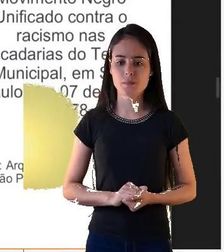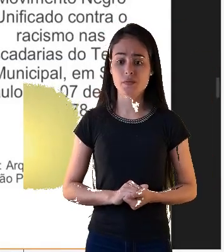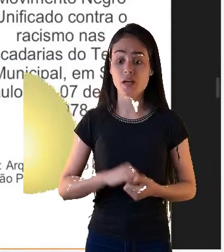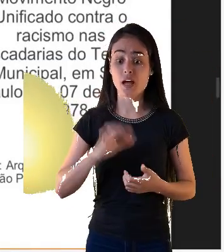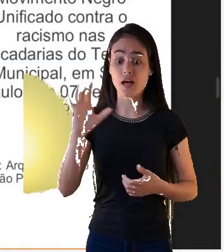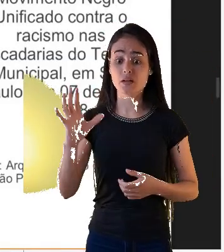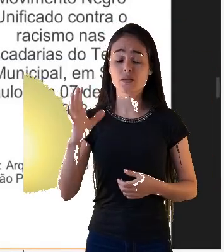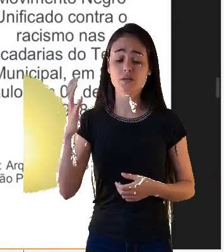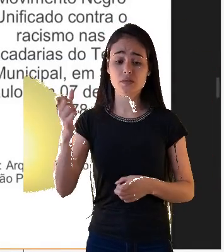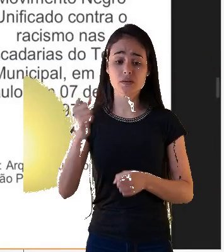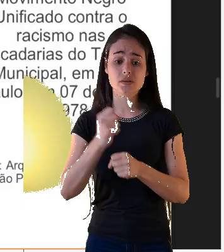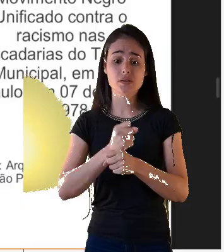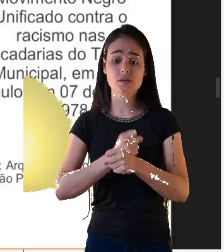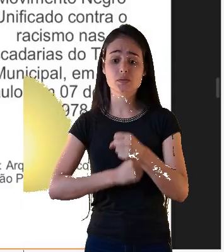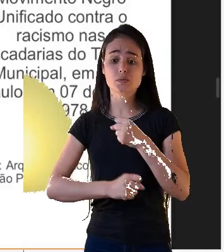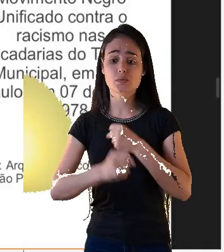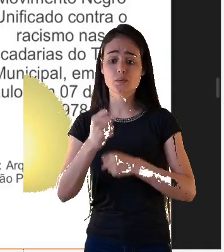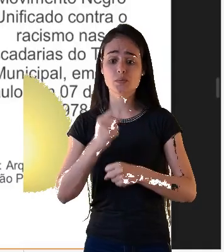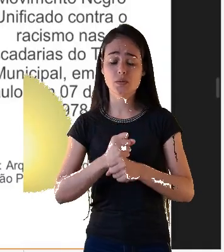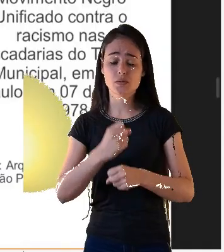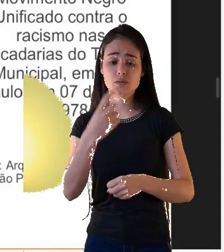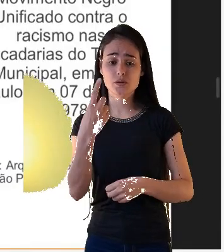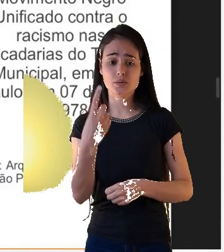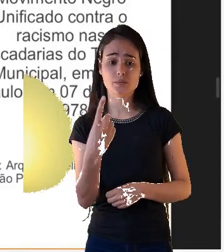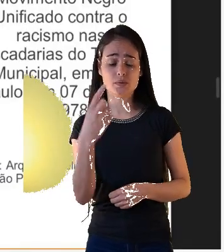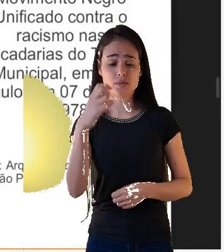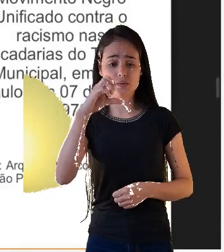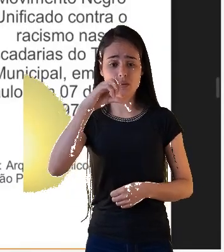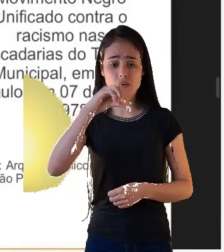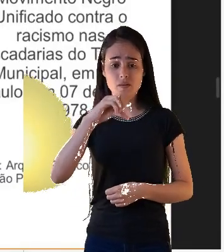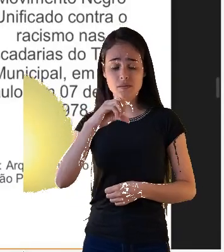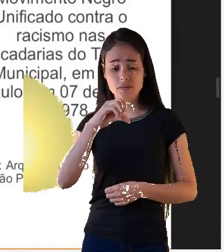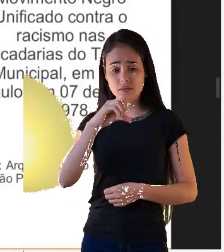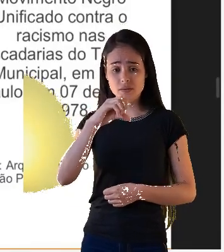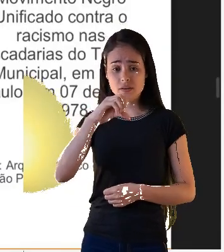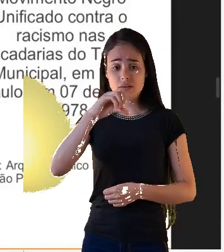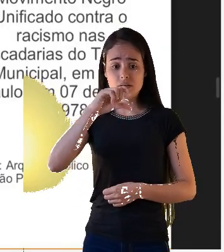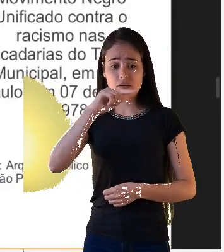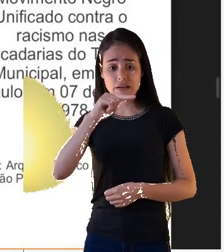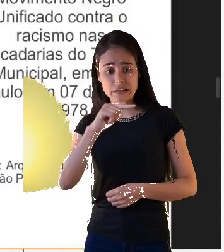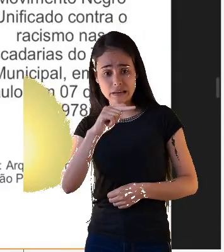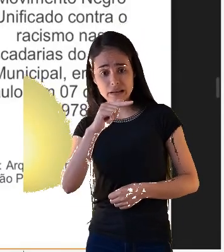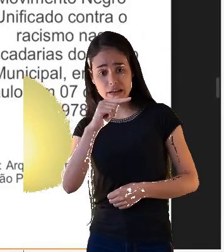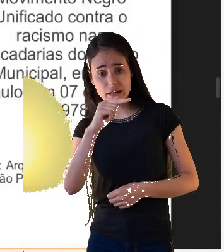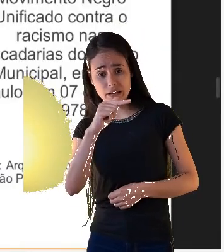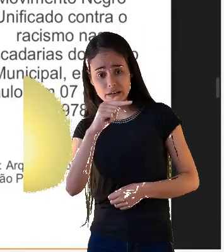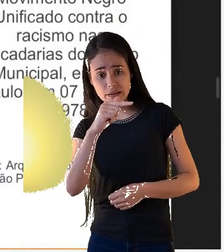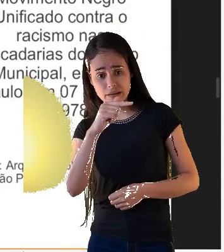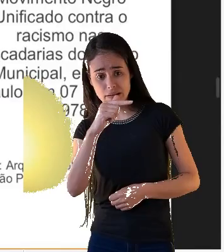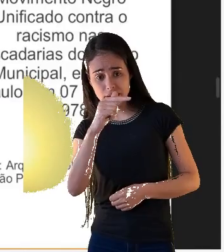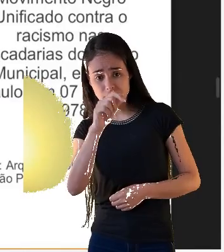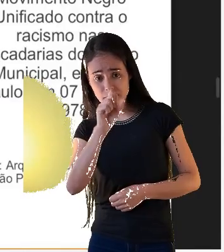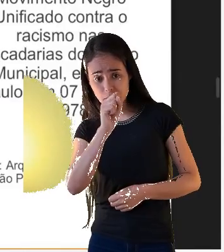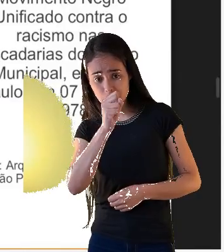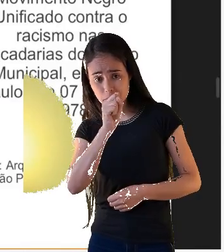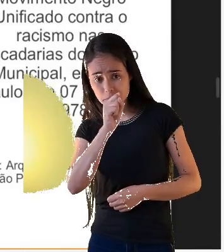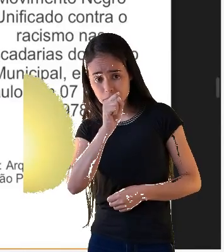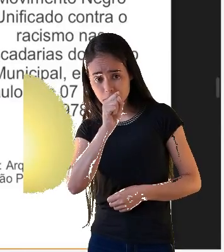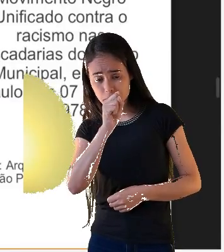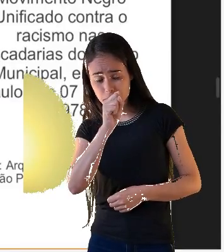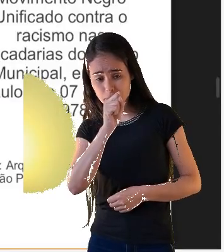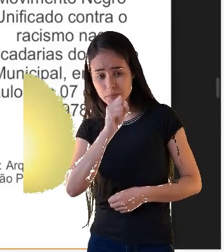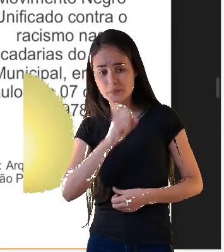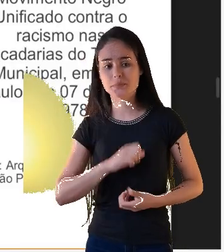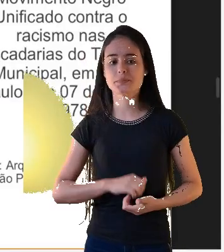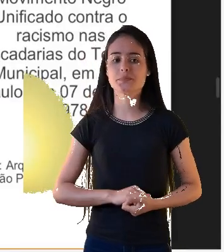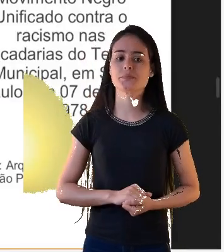que marca, né, essa foto, né, com essas faixas, que são as reivindicações que aconteceram